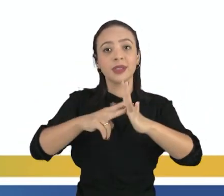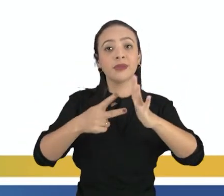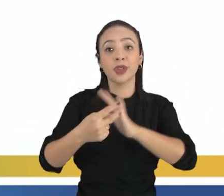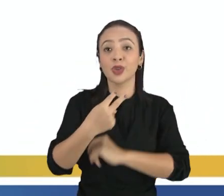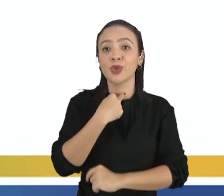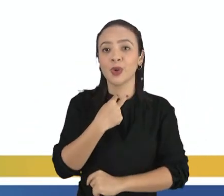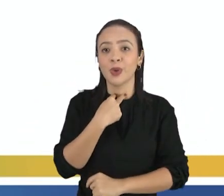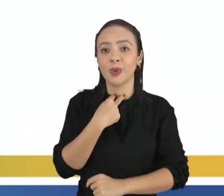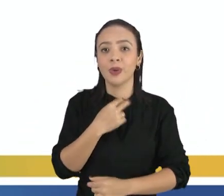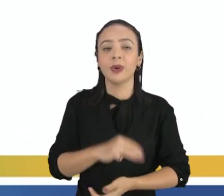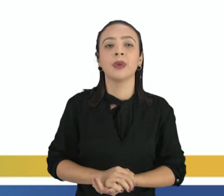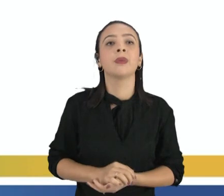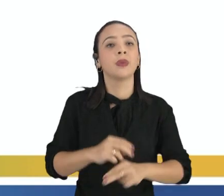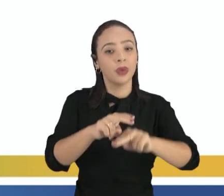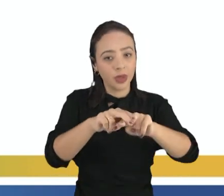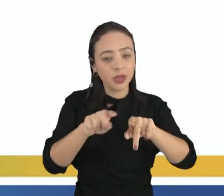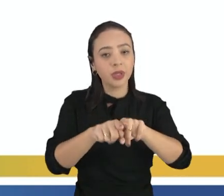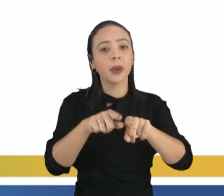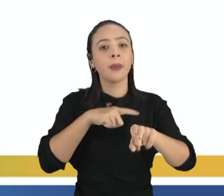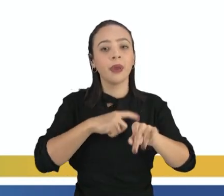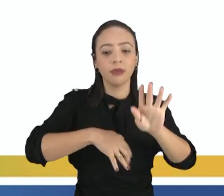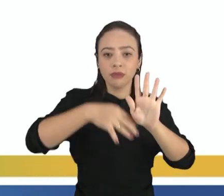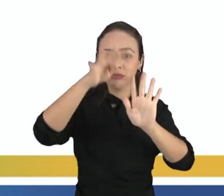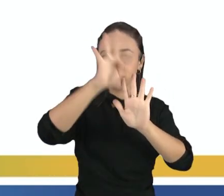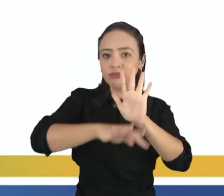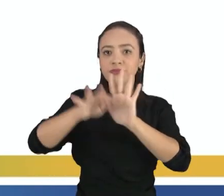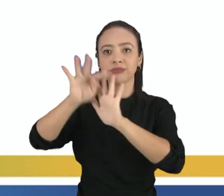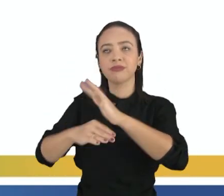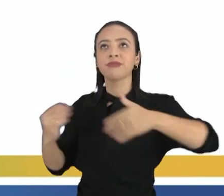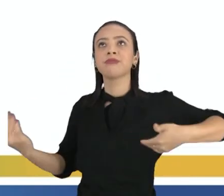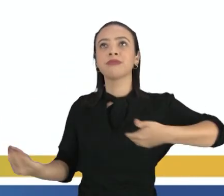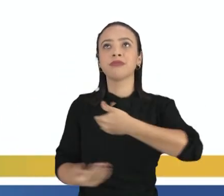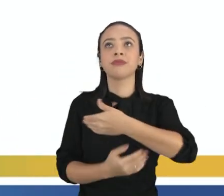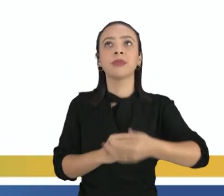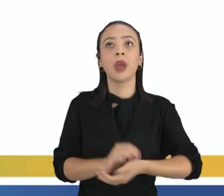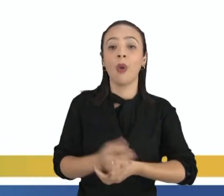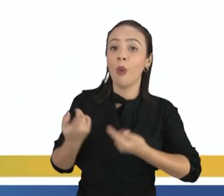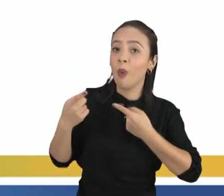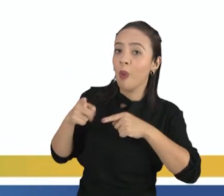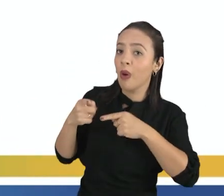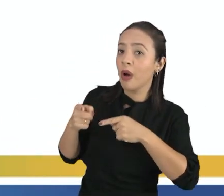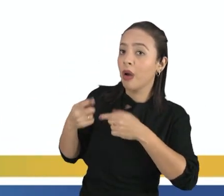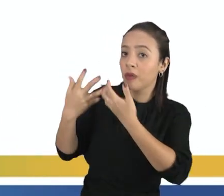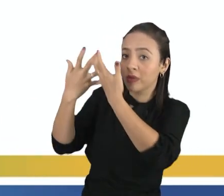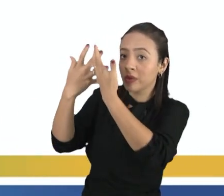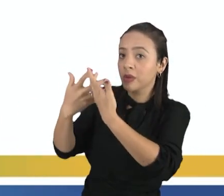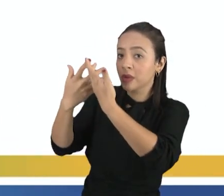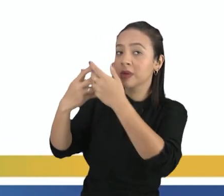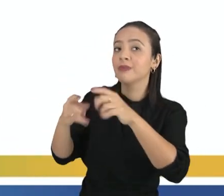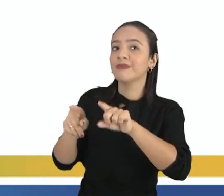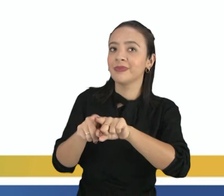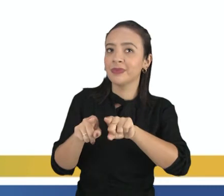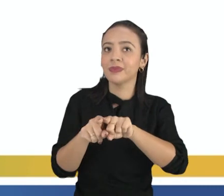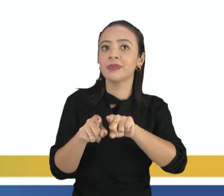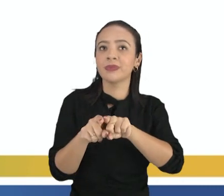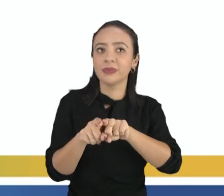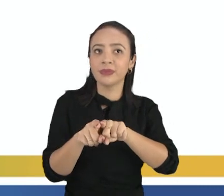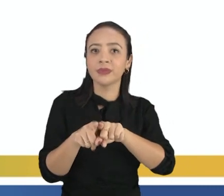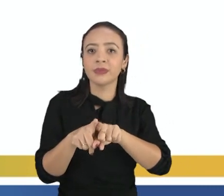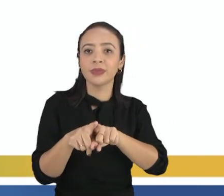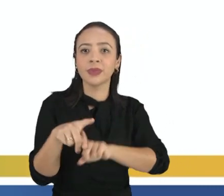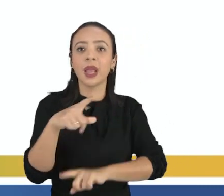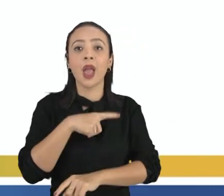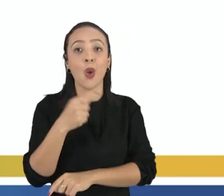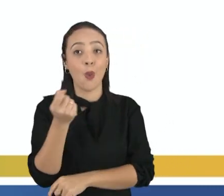proibido. Então faz sim uma intertextualidade. E essa crítica, essa reflexão, infelizmente, ela vem aí com humor,